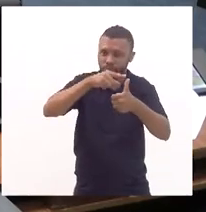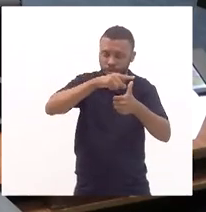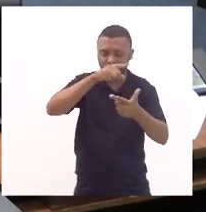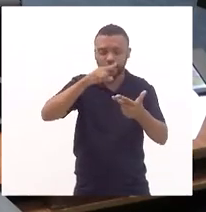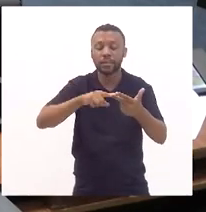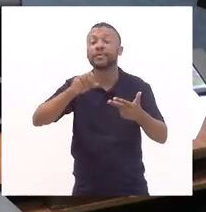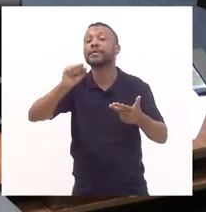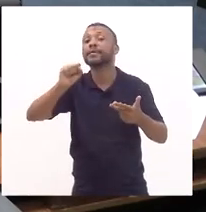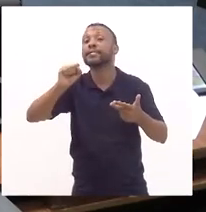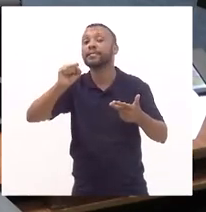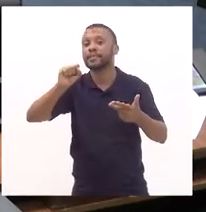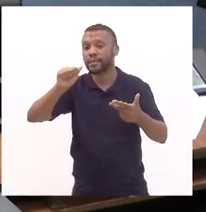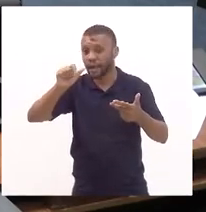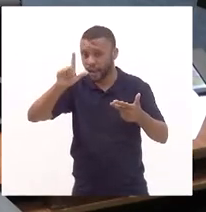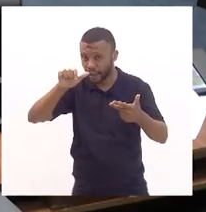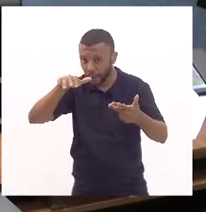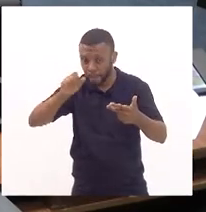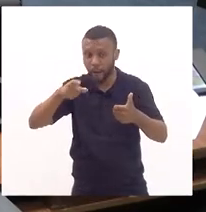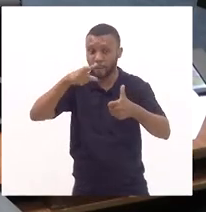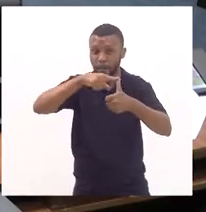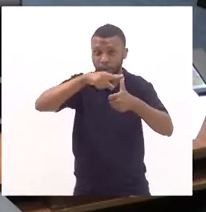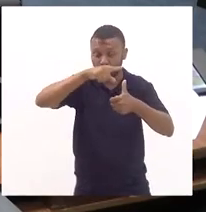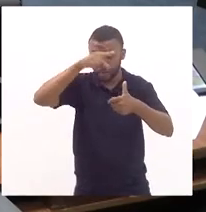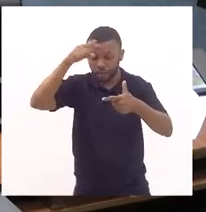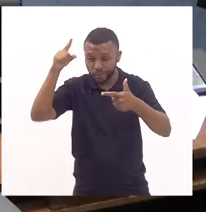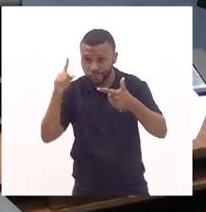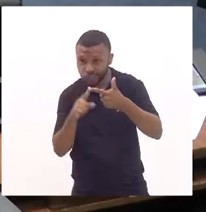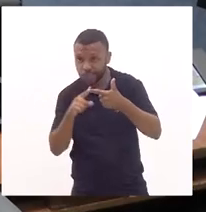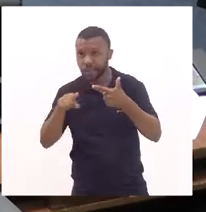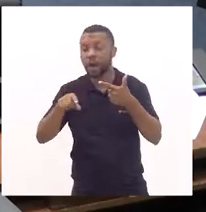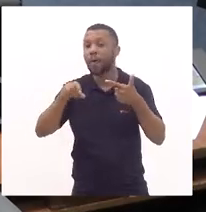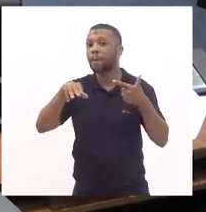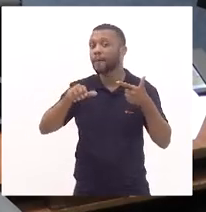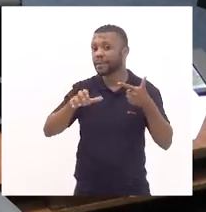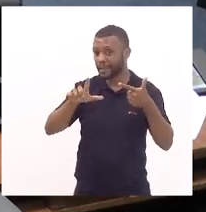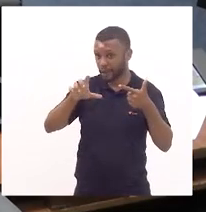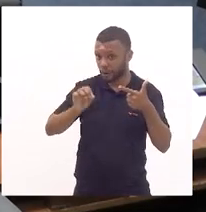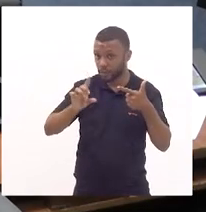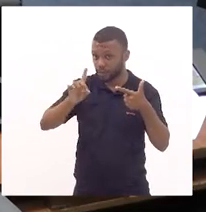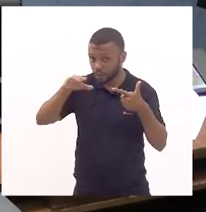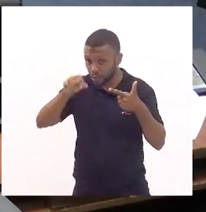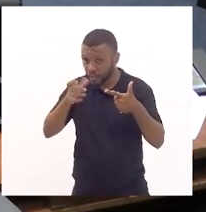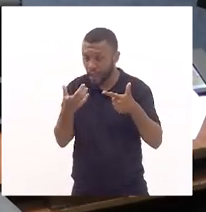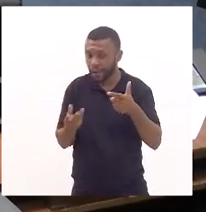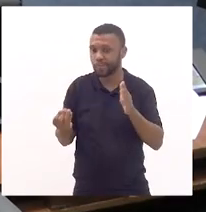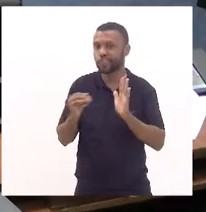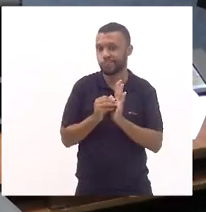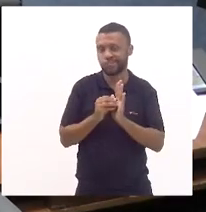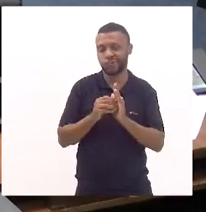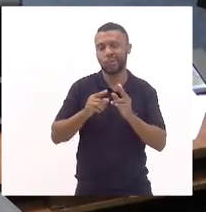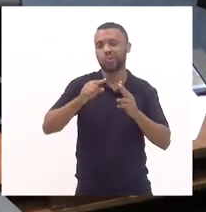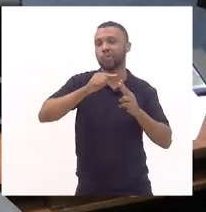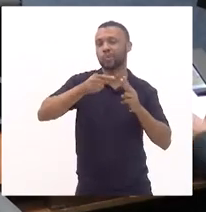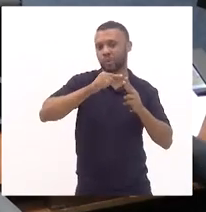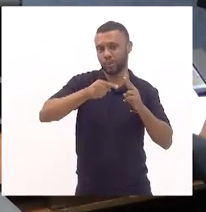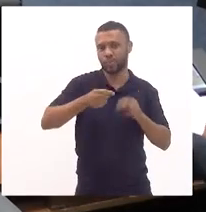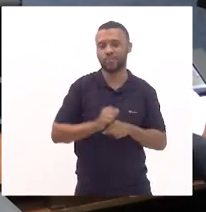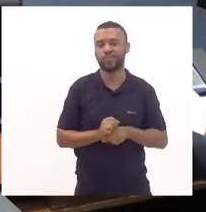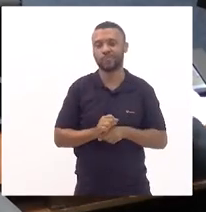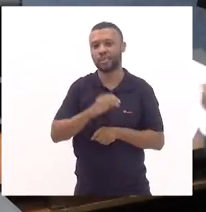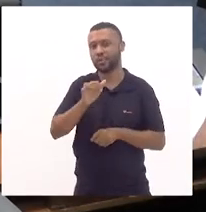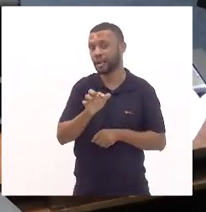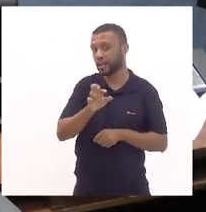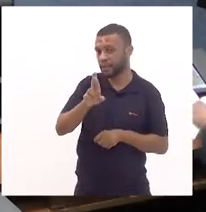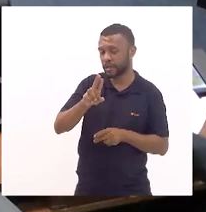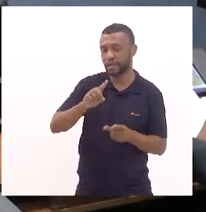do primeiro. Só quem quer o último é o Marcelo Dino, que é dos dois. Jair do primeiro, Eurico